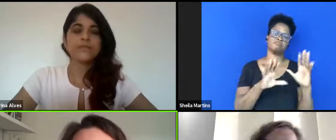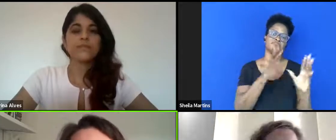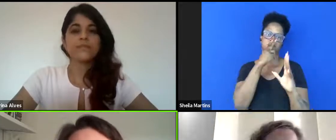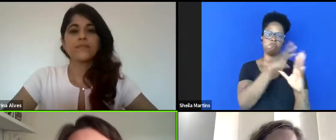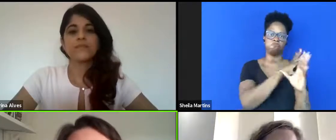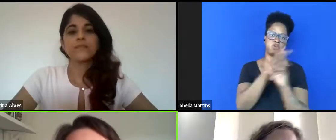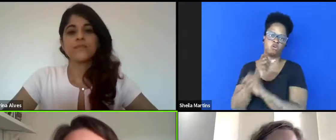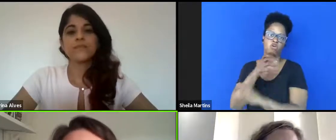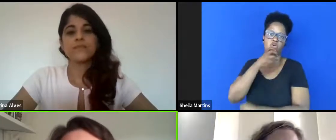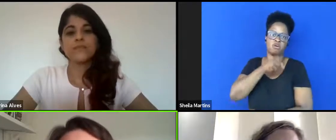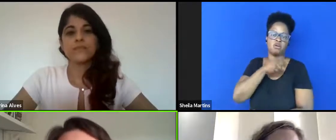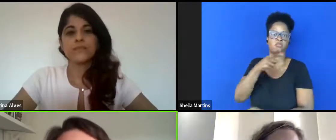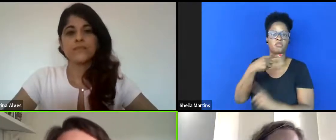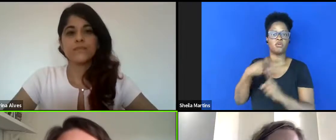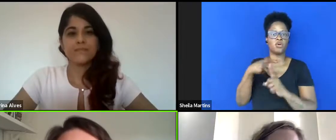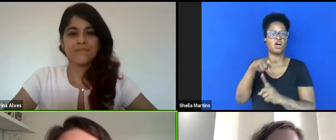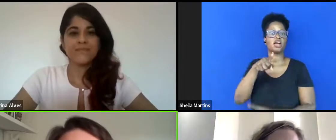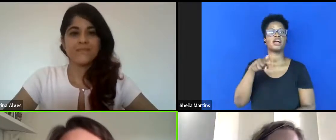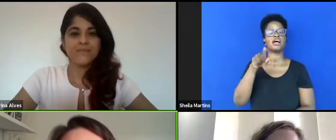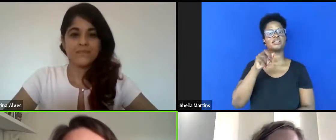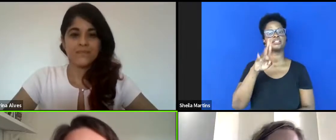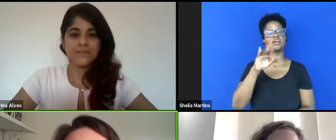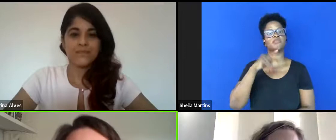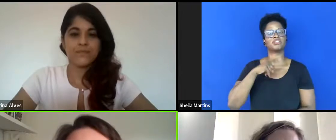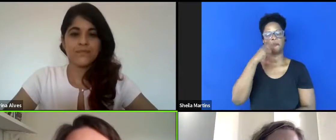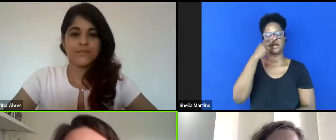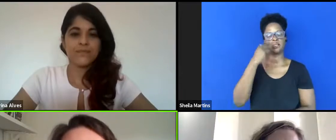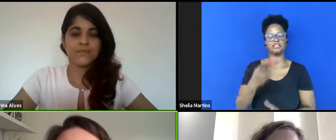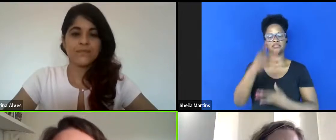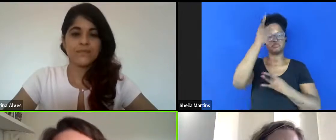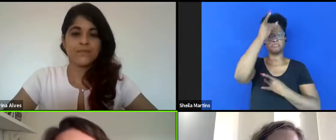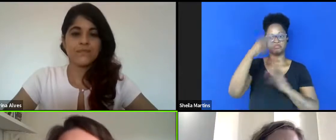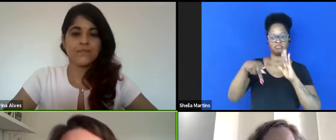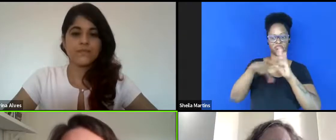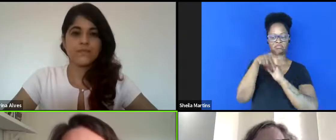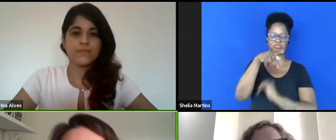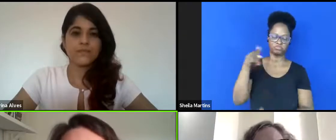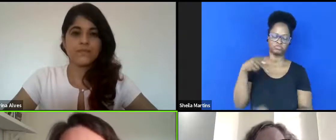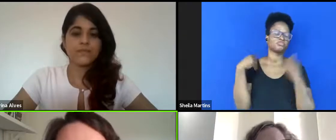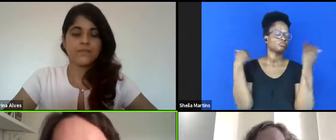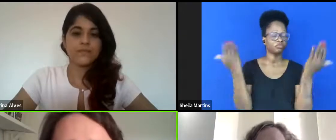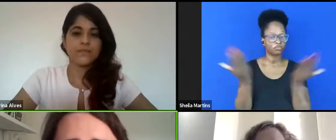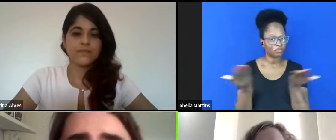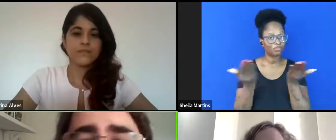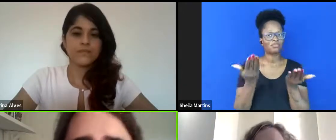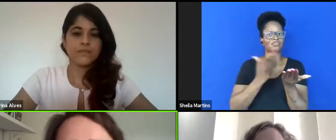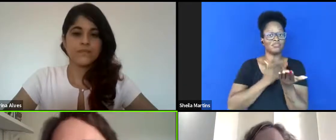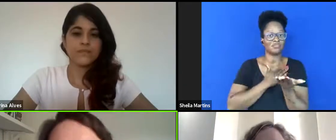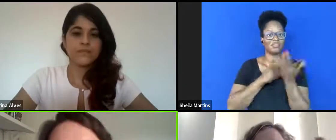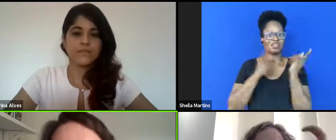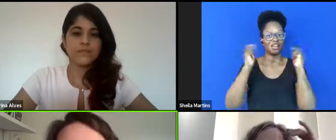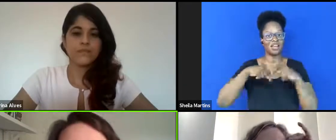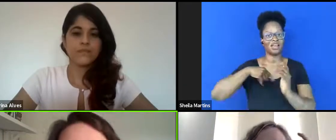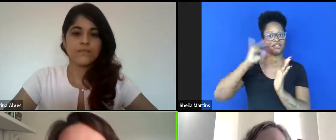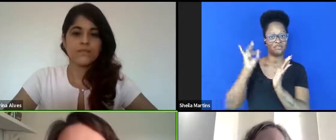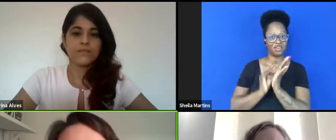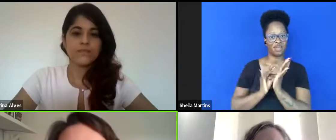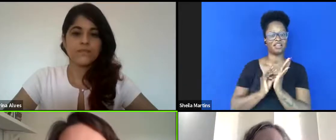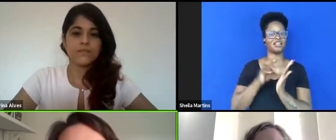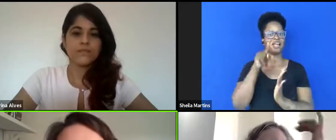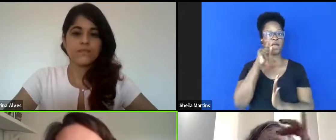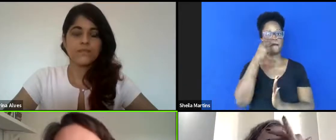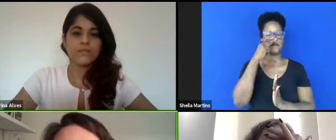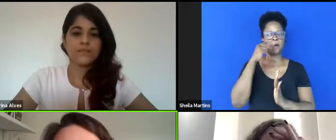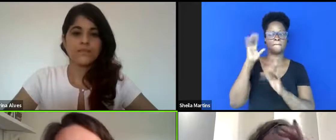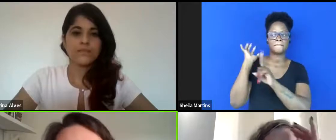porque a Sabrina tem esse espírito de professor. Eu acho que agora eles gostam de dizer que, na verdade, ela é um espírito de